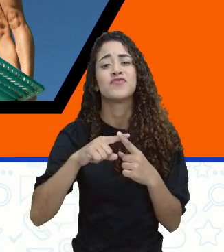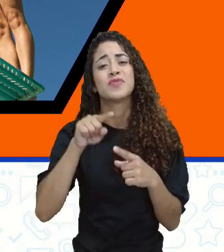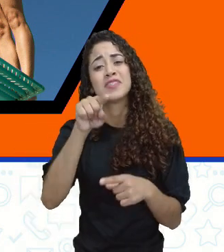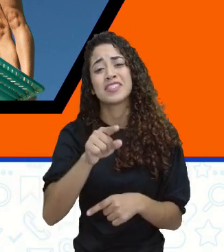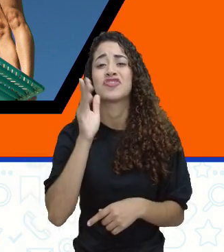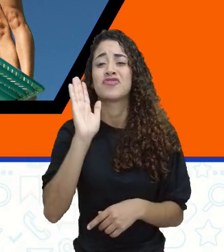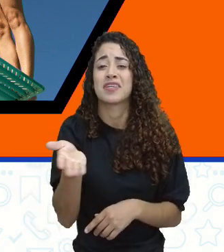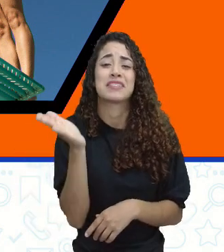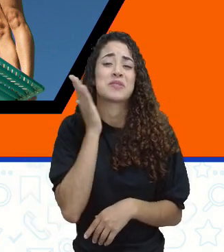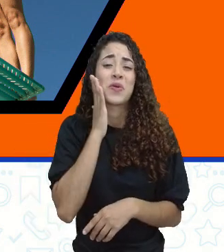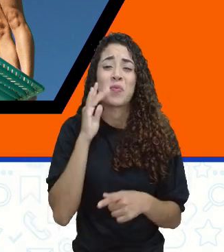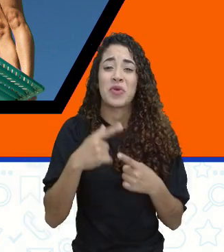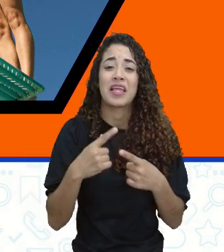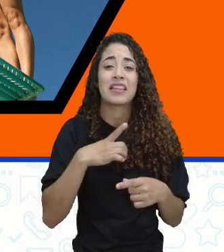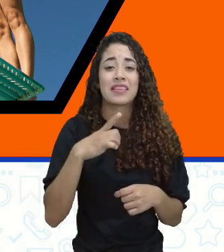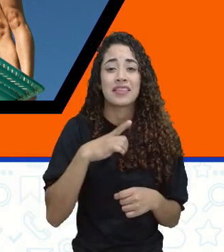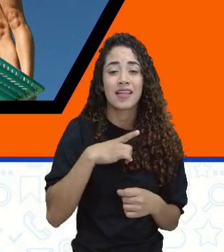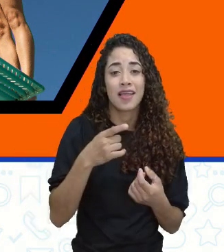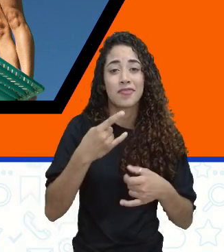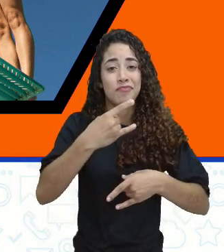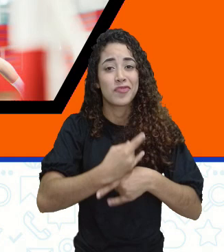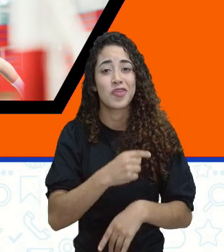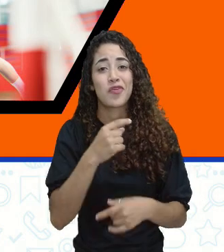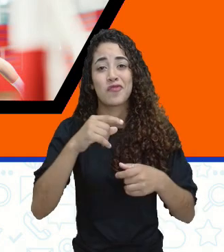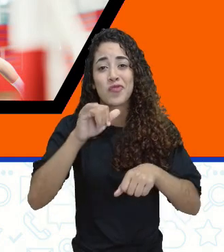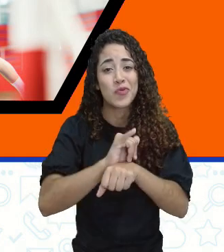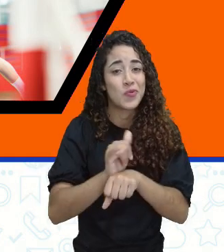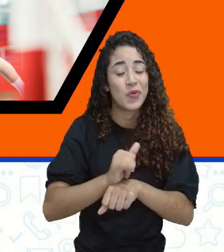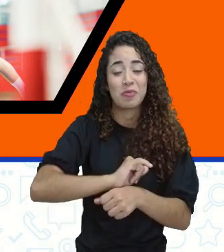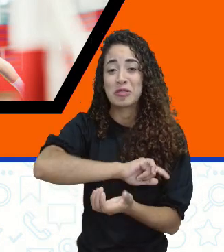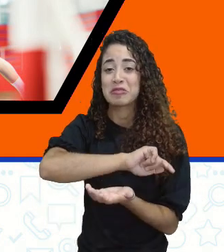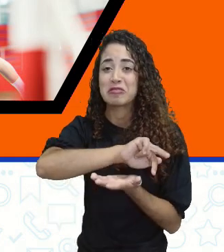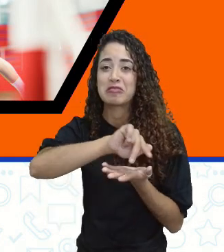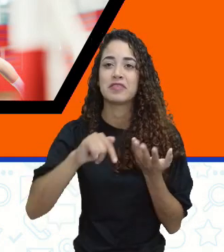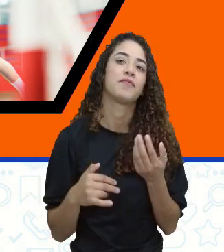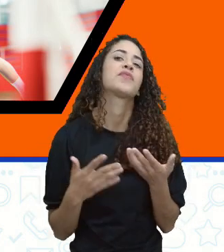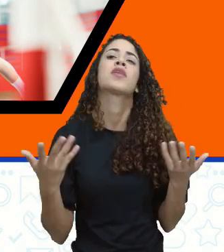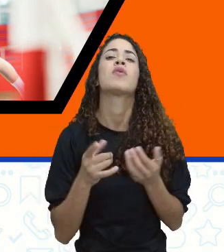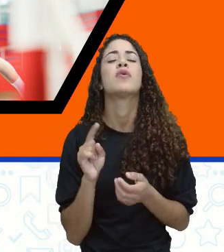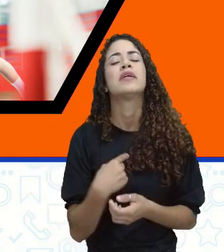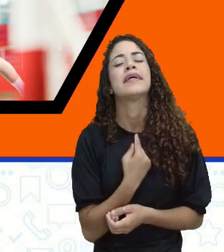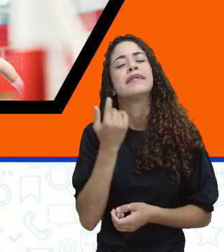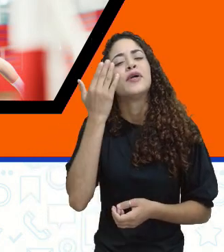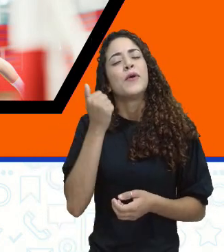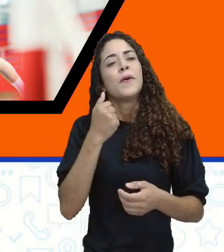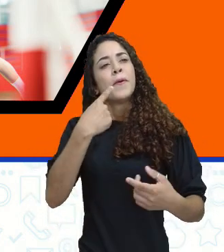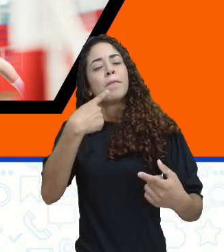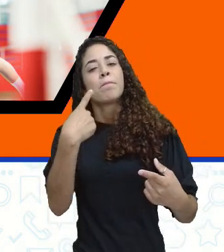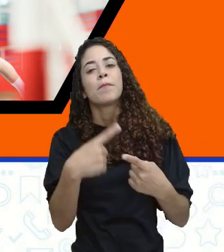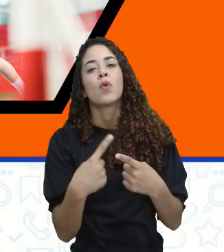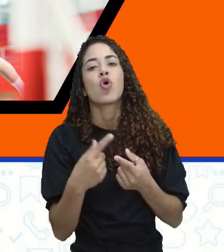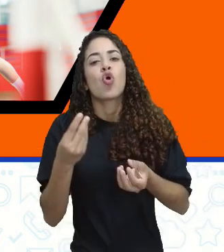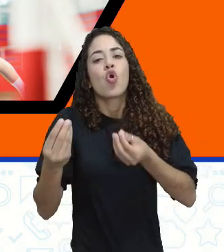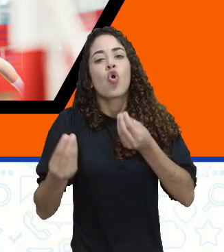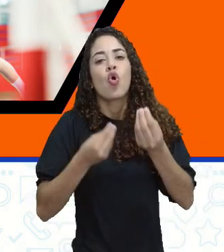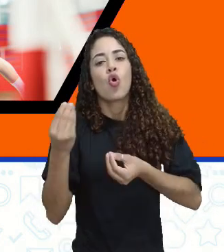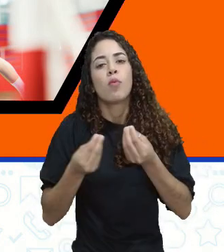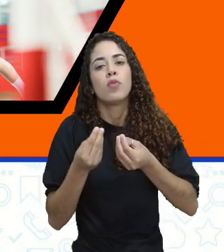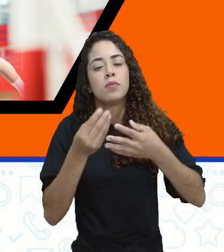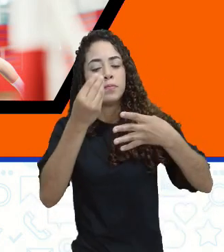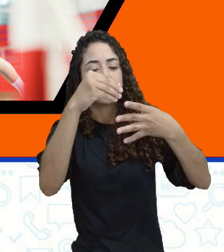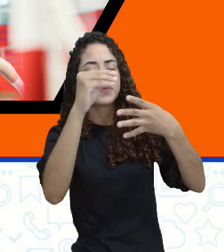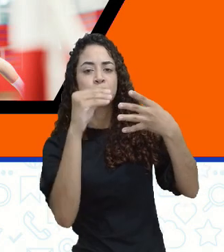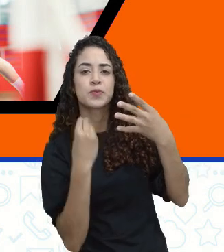né? Tem altas lives aí no YouTube e tudo mais. Então, vamos entender agora o porquê, né? Como é que a gente encaixa cada um